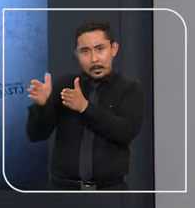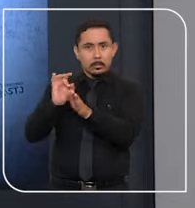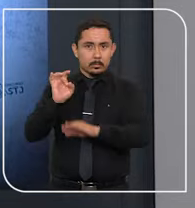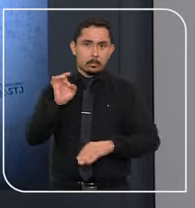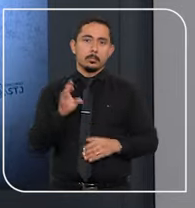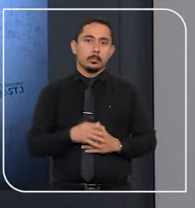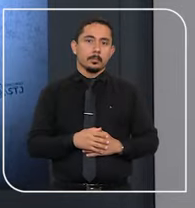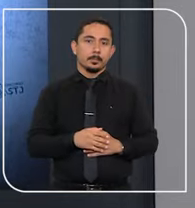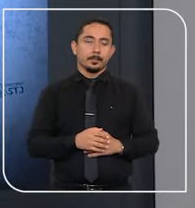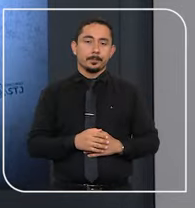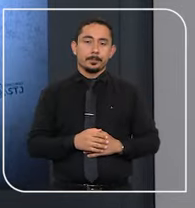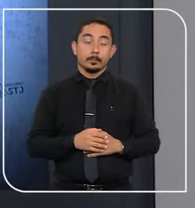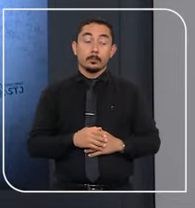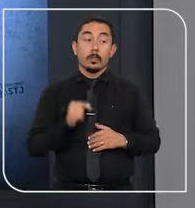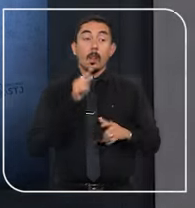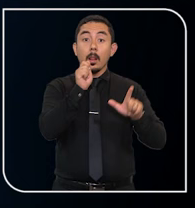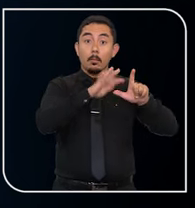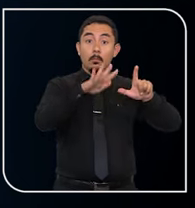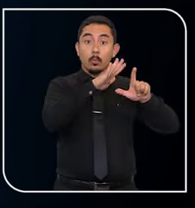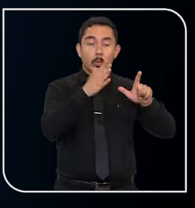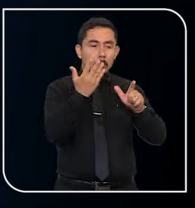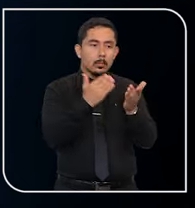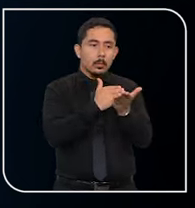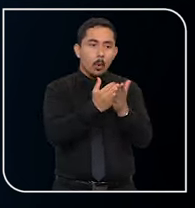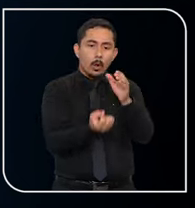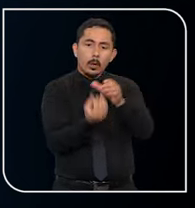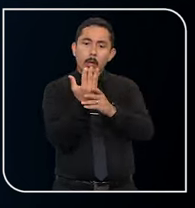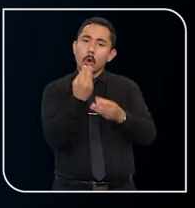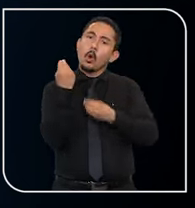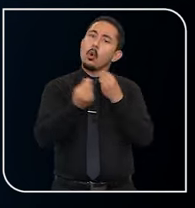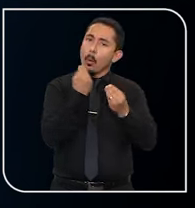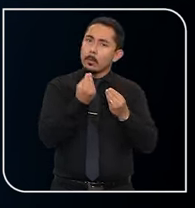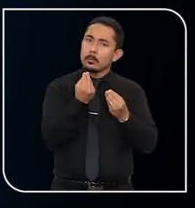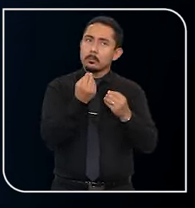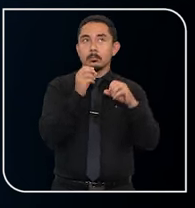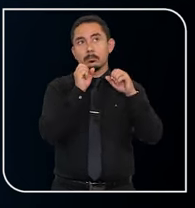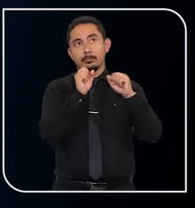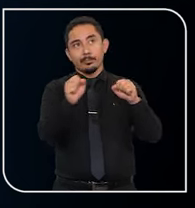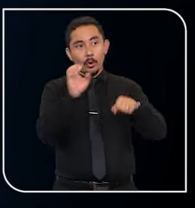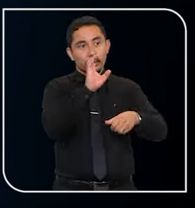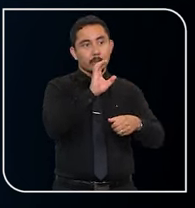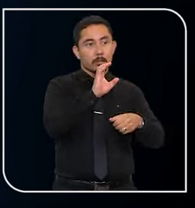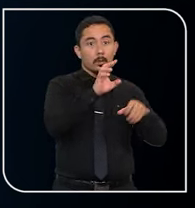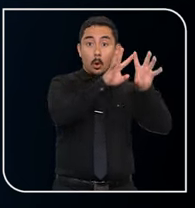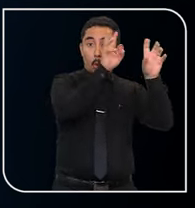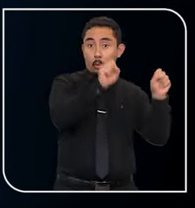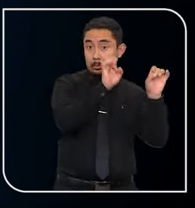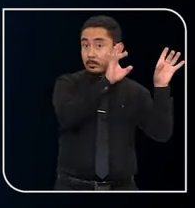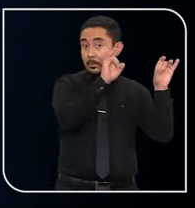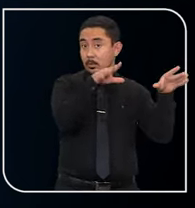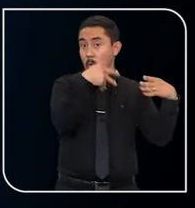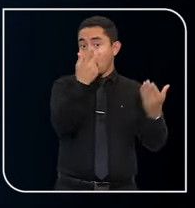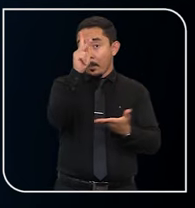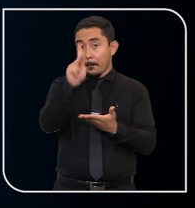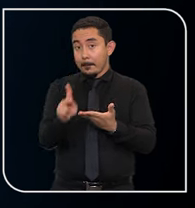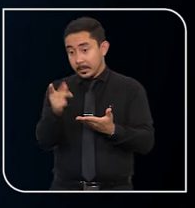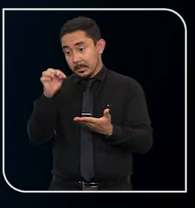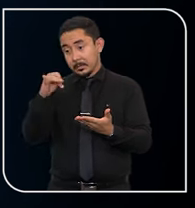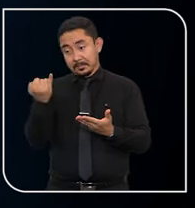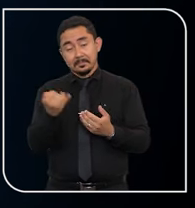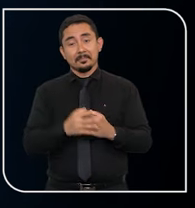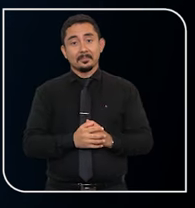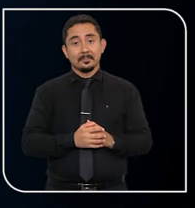Kátia no post a gente quis mostrar como é a origem dessas comissões que elas podem ser criadas pela corte especial ou pelo presidente